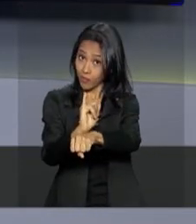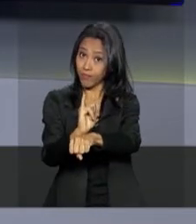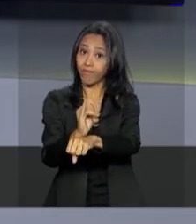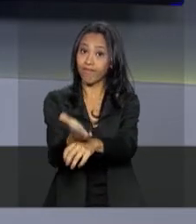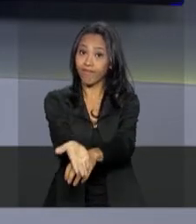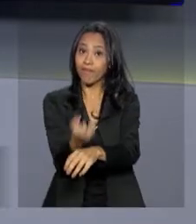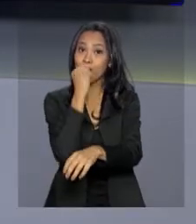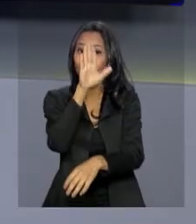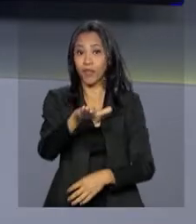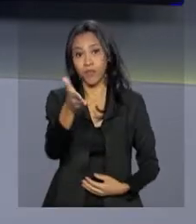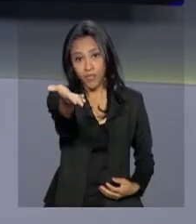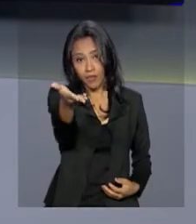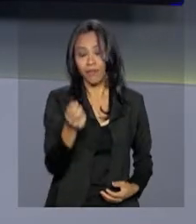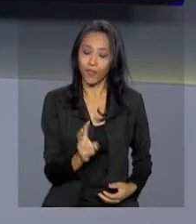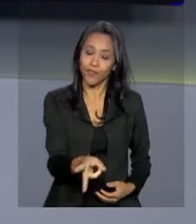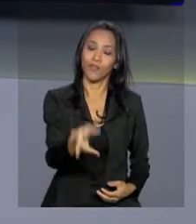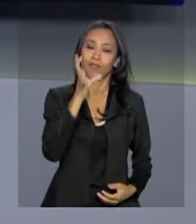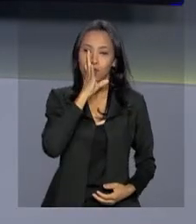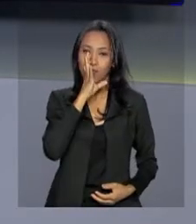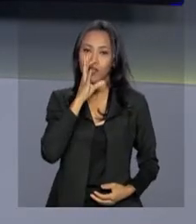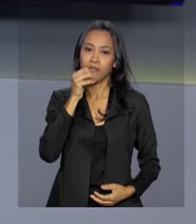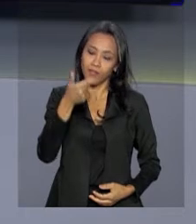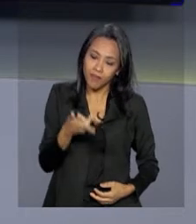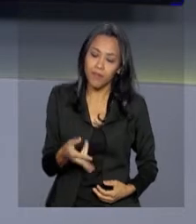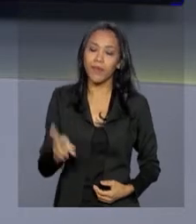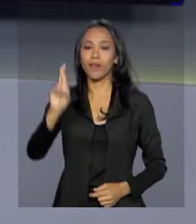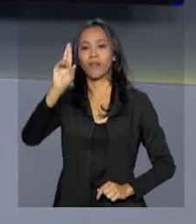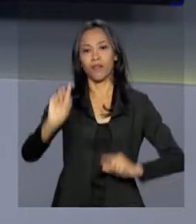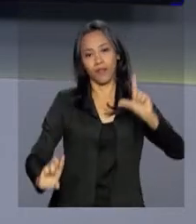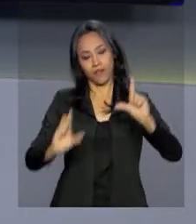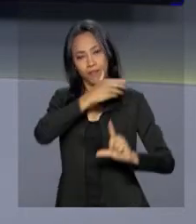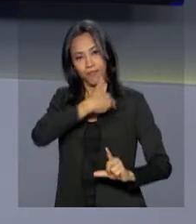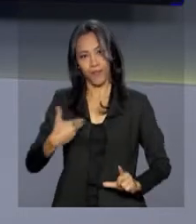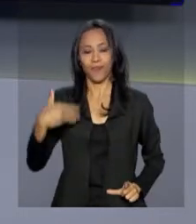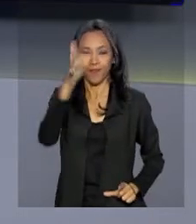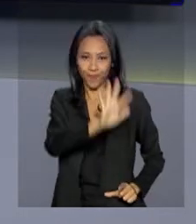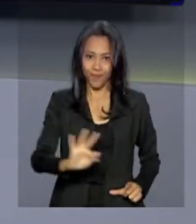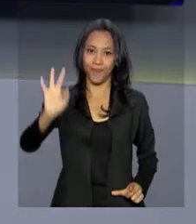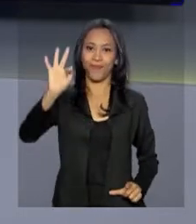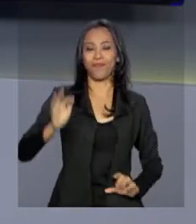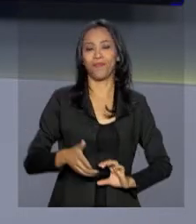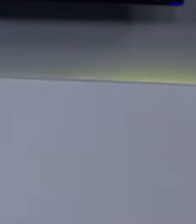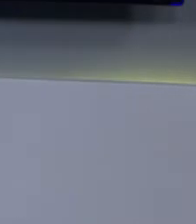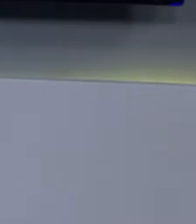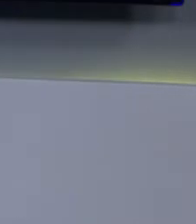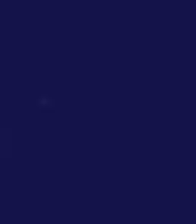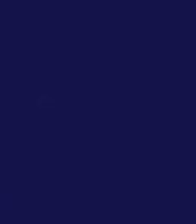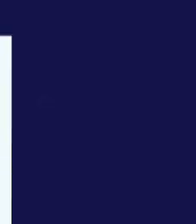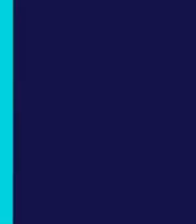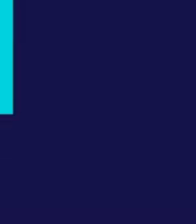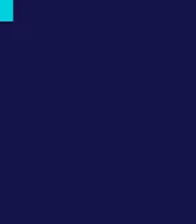uma boa tarde pra você e continue com a gente aqui na nbr a tv do governo federal